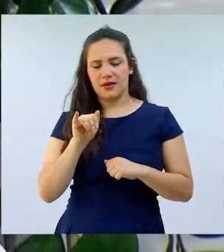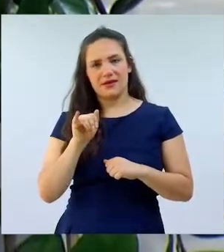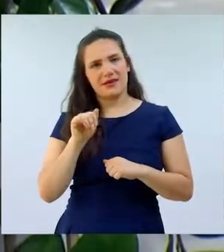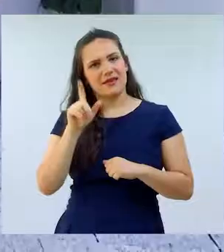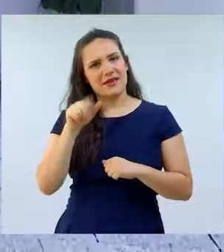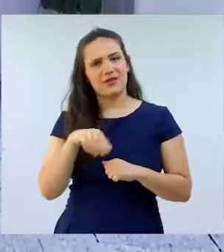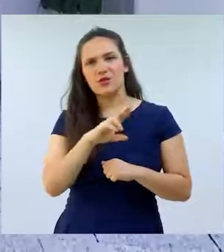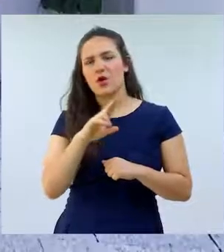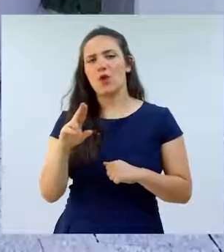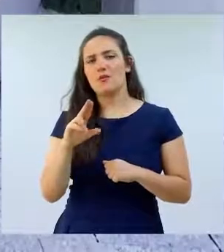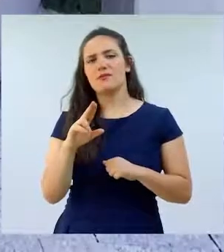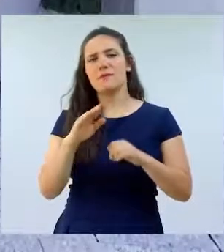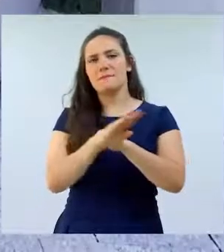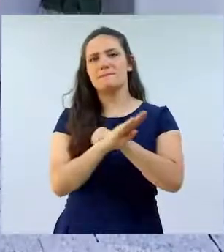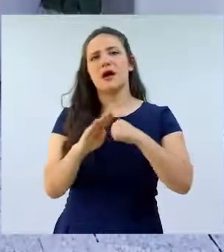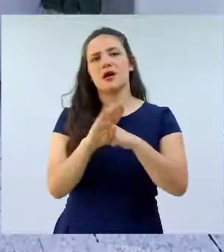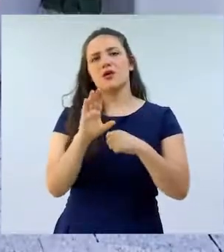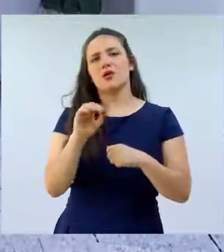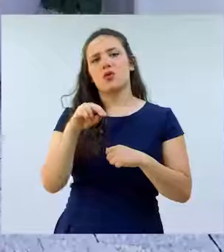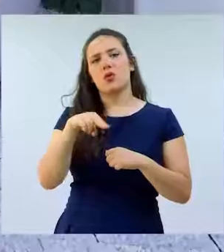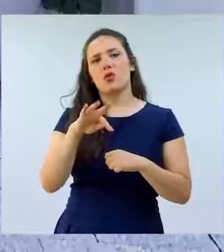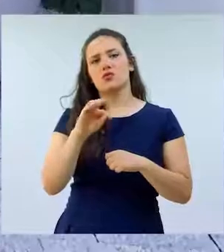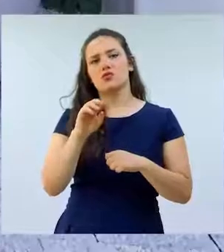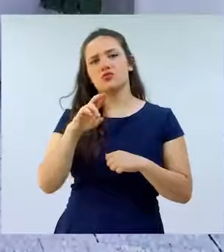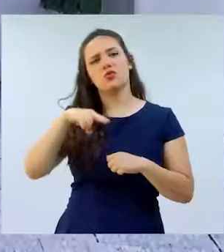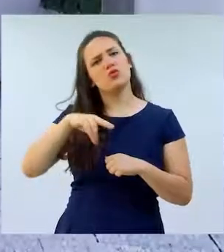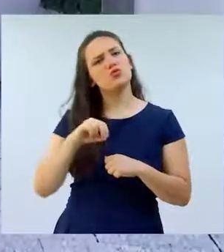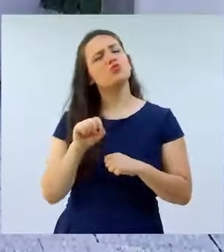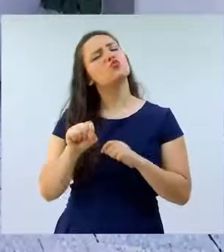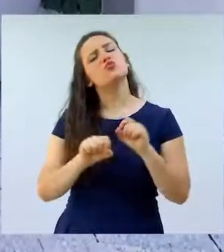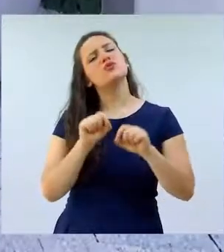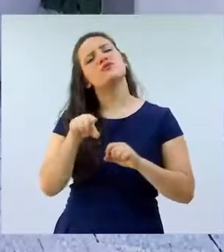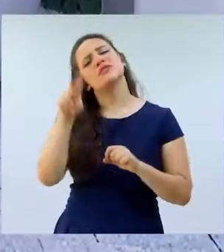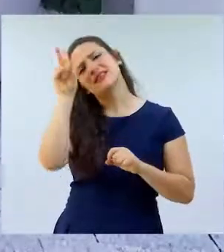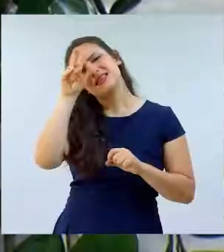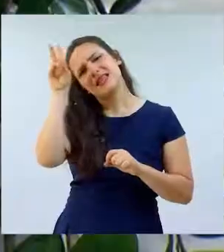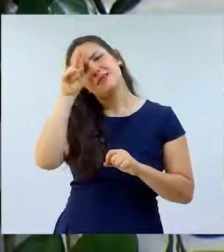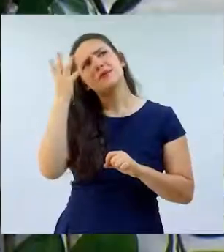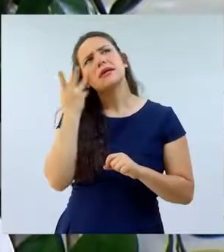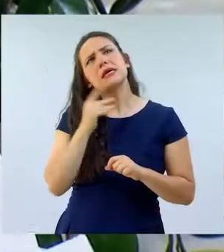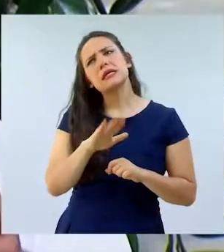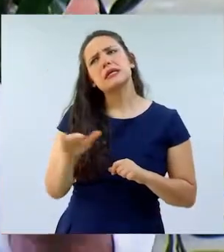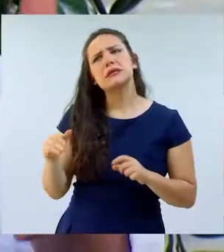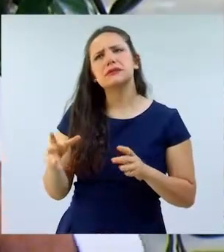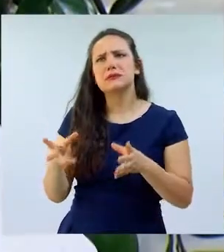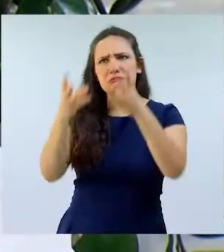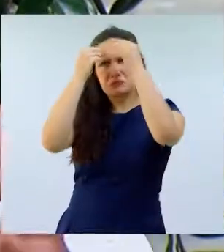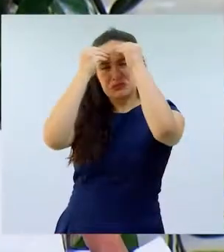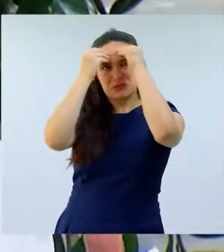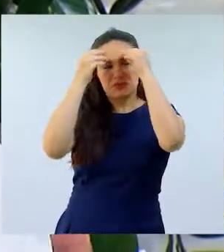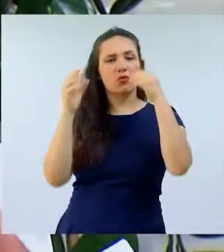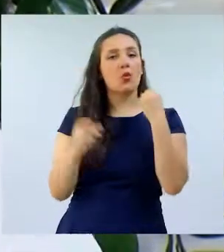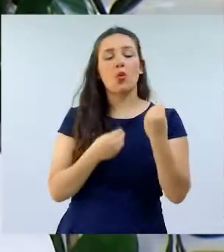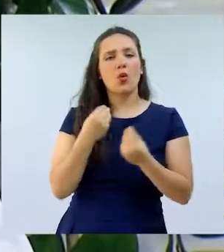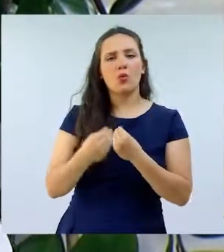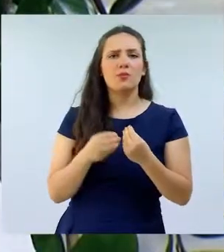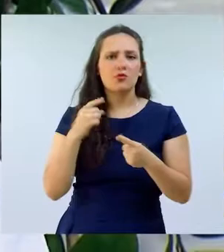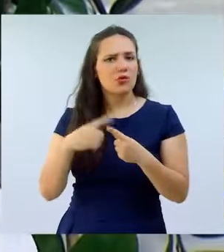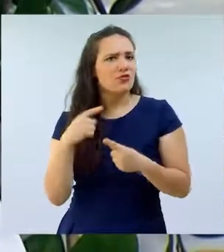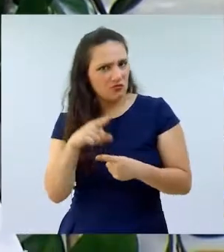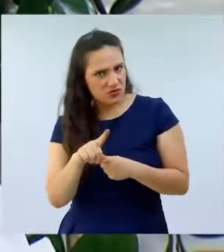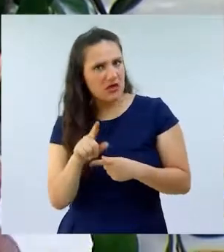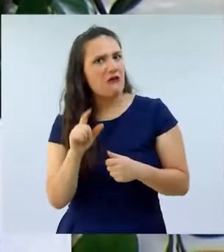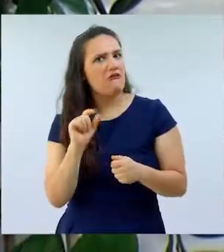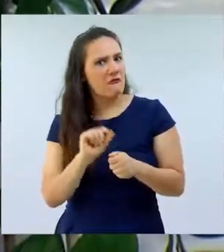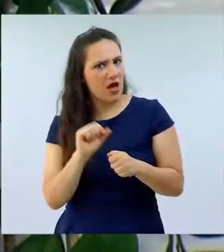Contorno até hoje. Exatamente. E o que você tem da tua infância que você percebe nas tuas obras? Você retrata muito a natureza. Como é que é essa